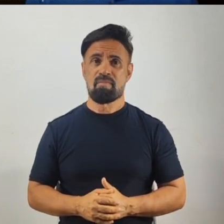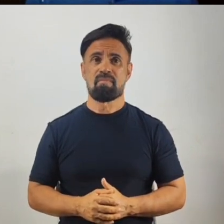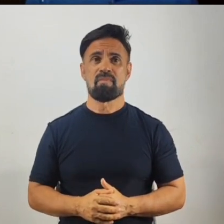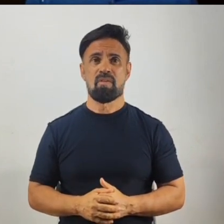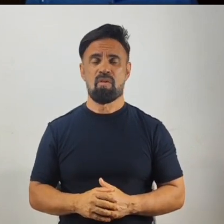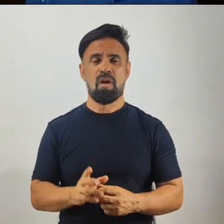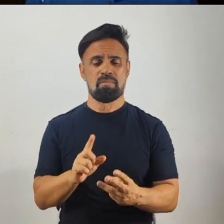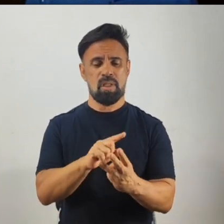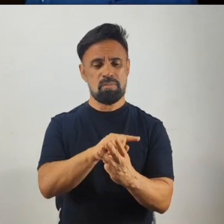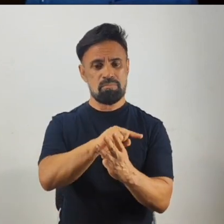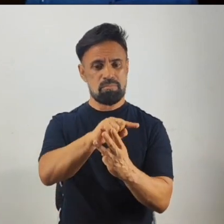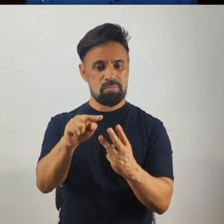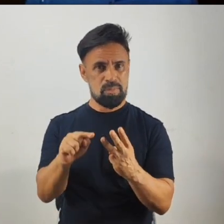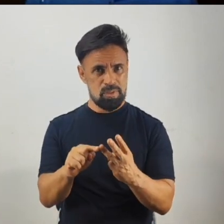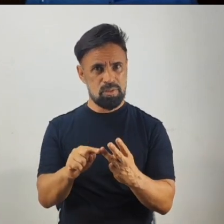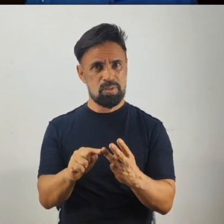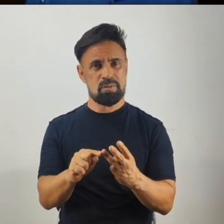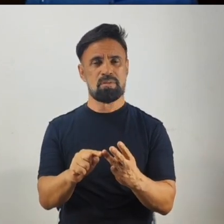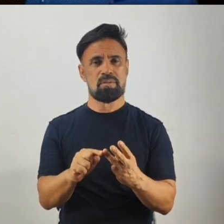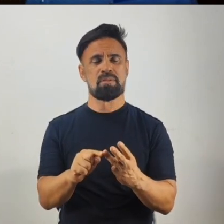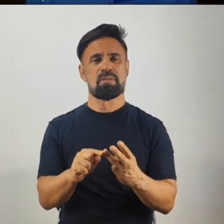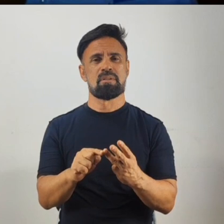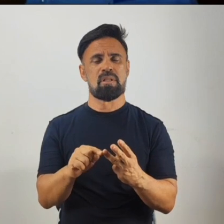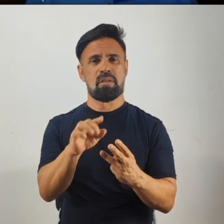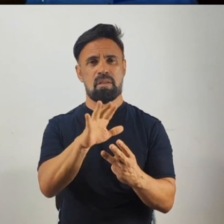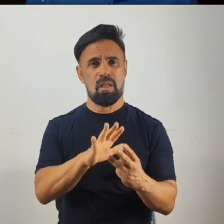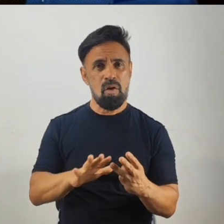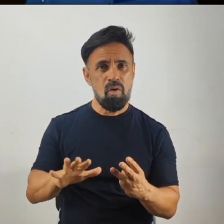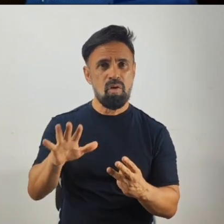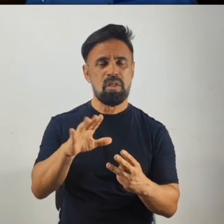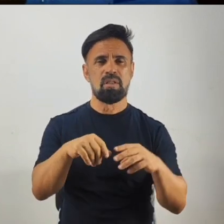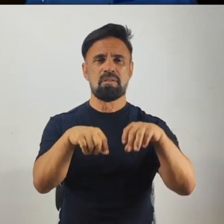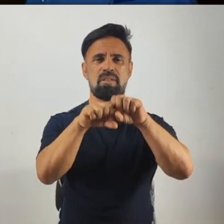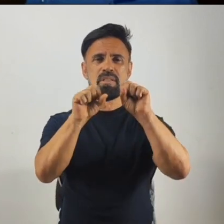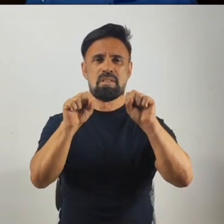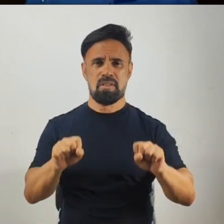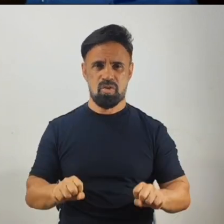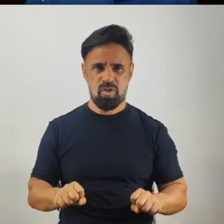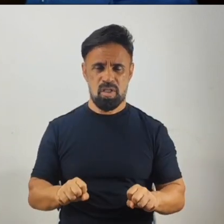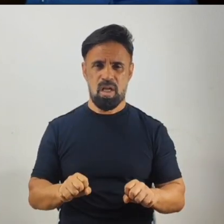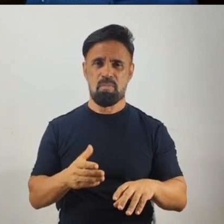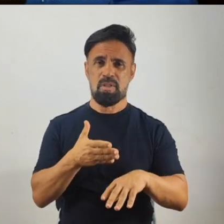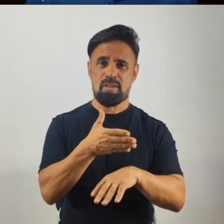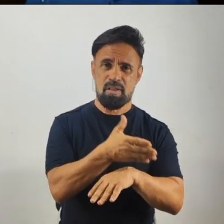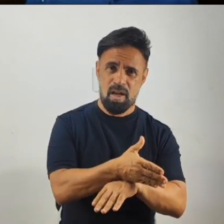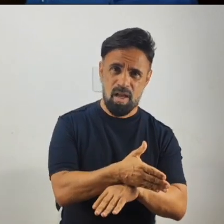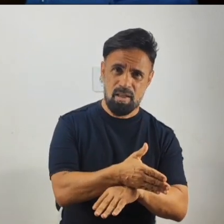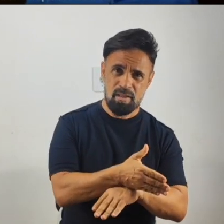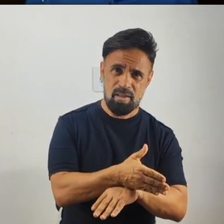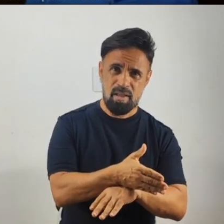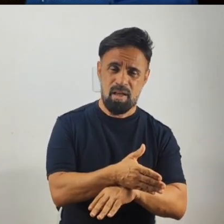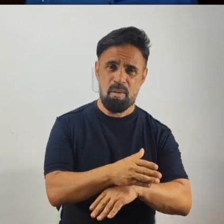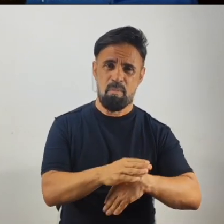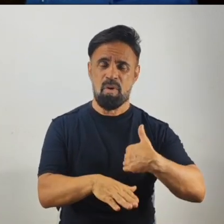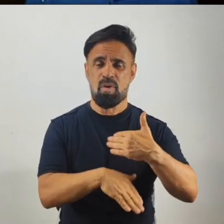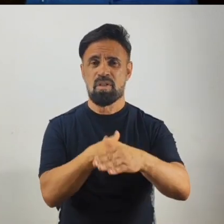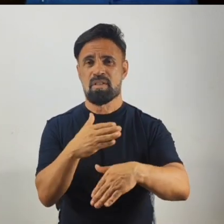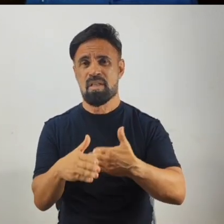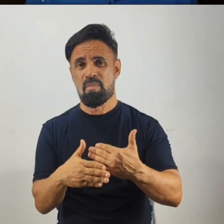classicamente considerado uma tríade que corresponde ao que eu falei anteriormente e à teoria geral de sistemas, que é entrada,